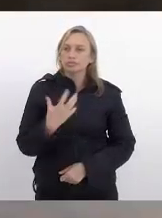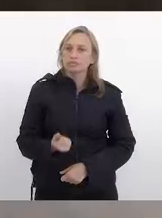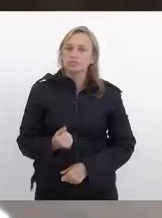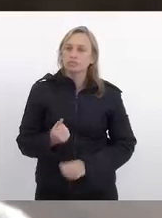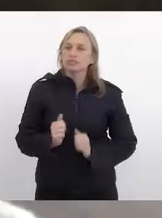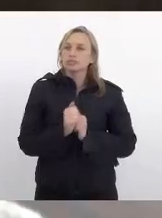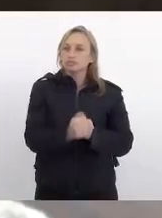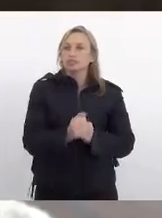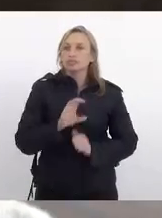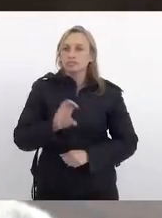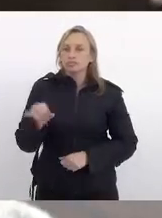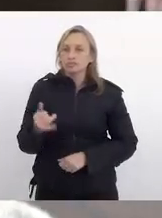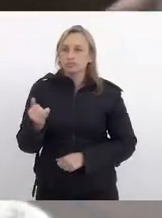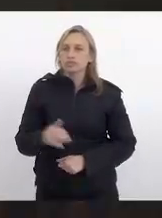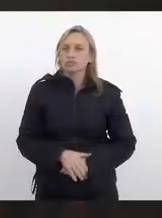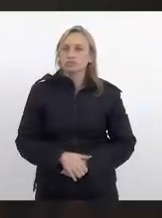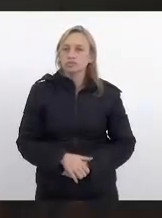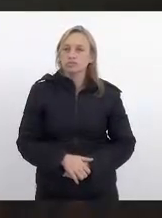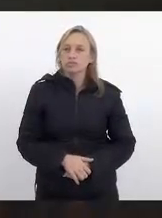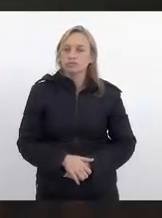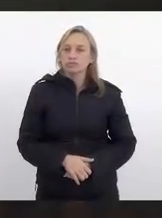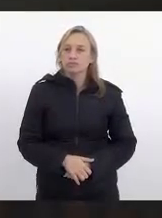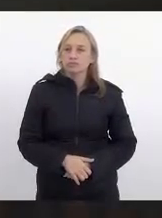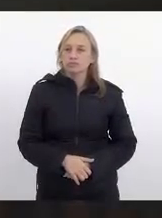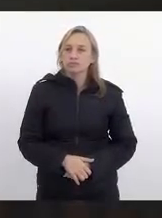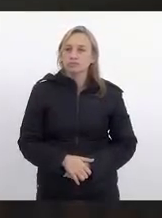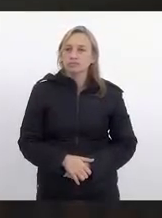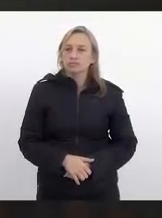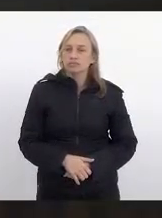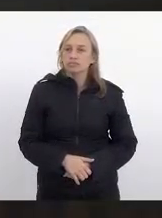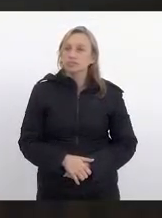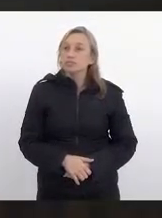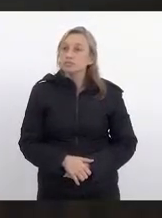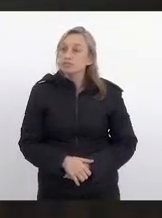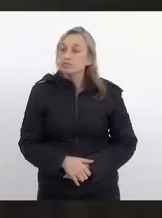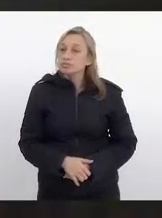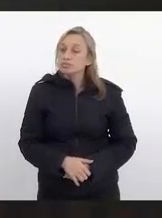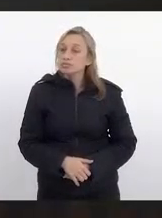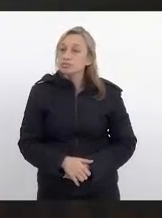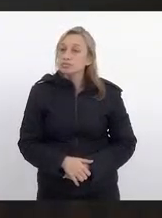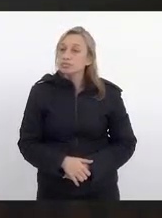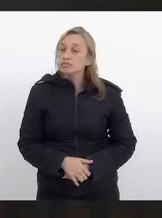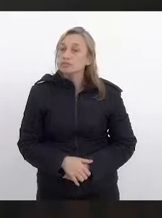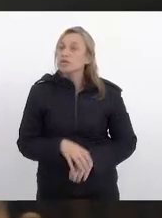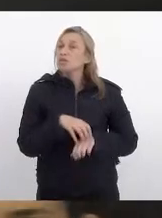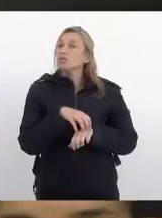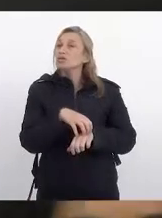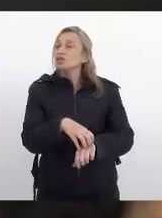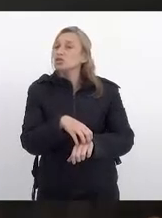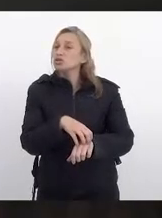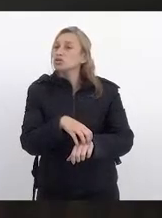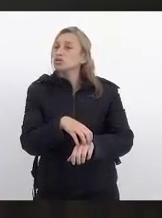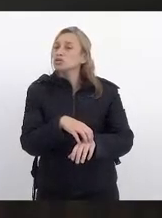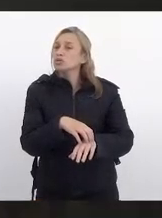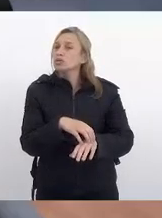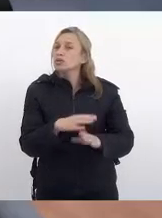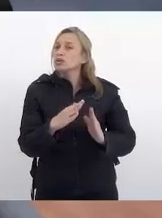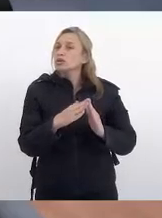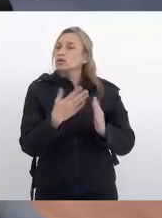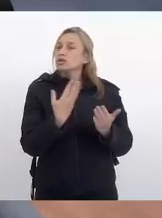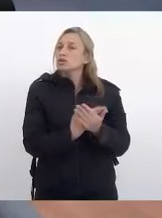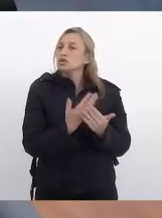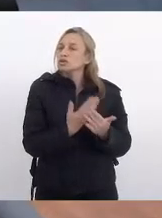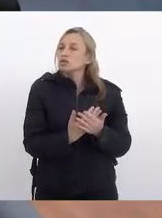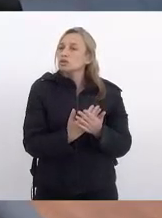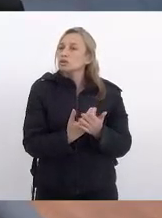favorável acompanhando a ccj e com os para o transporte escolar movimento um